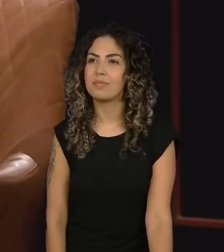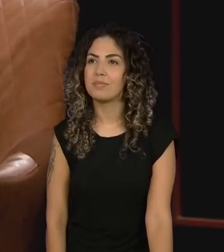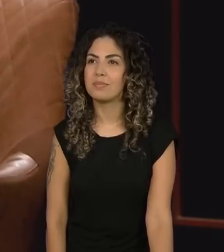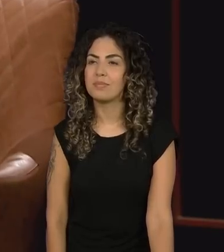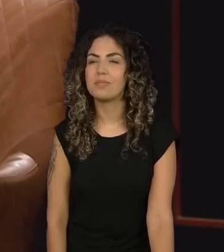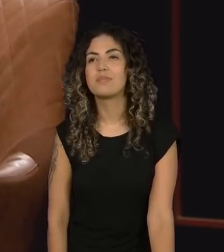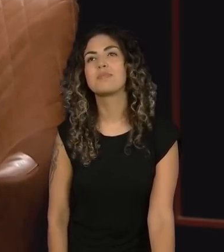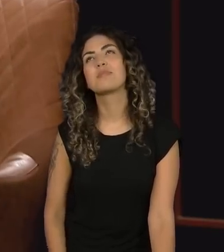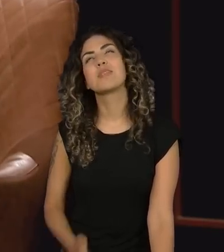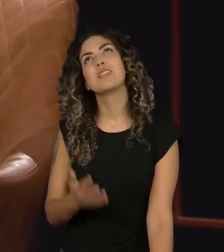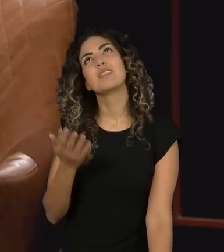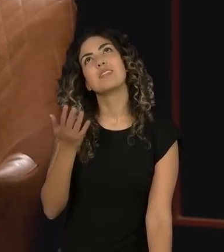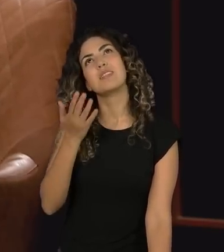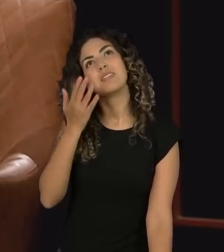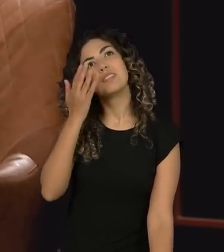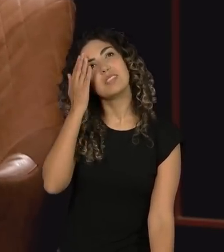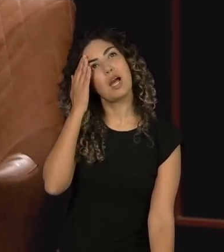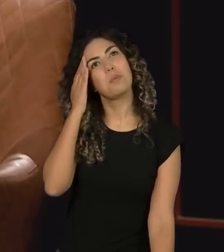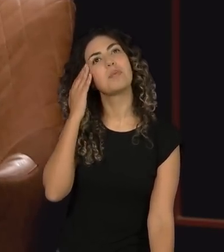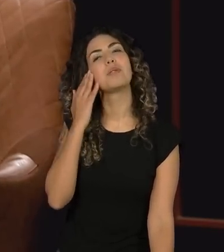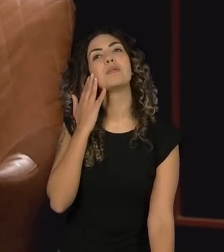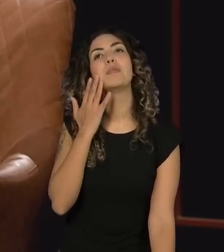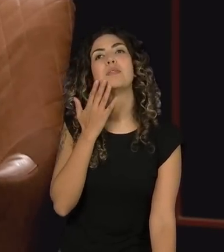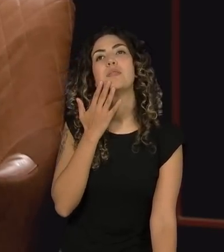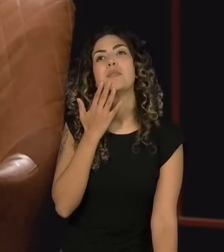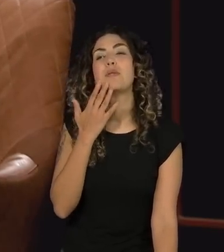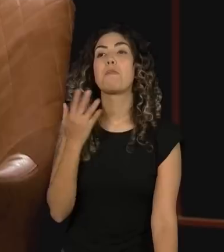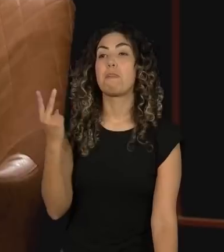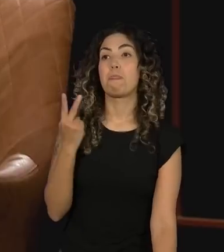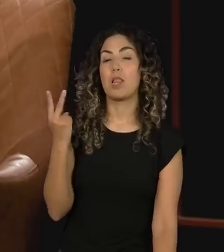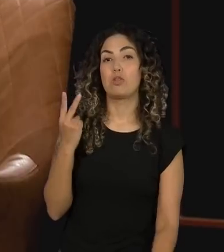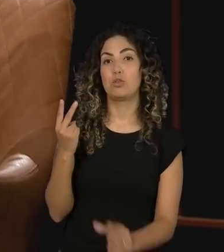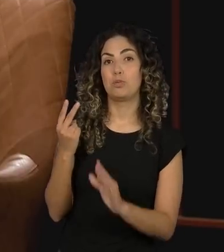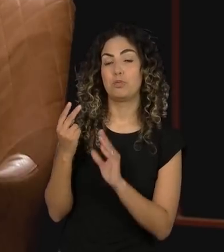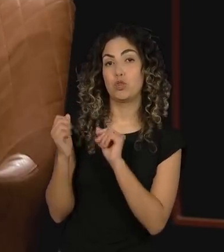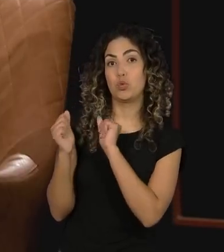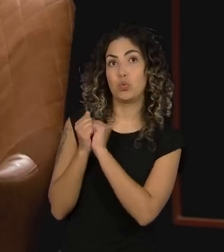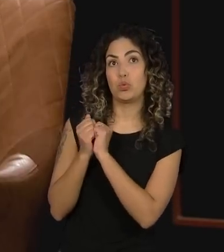Vocês sabem, o Eduardo, a gente estudou juntos na escola,